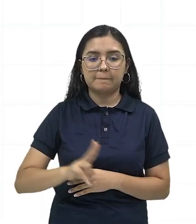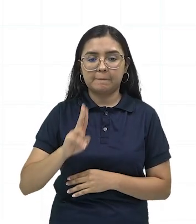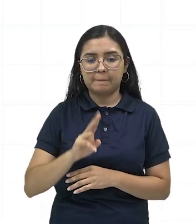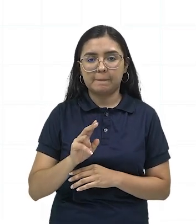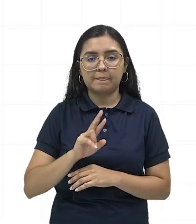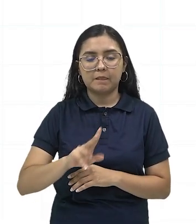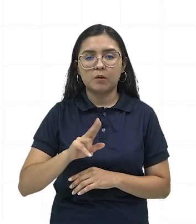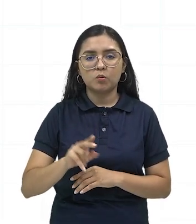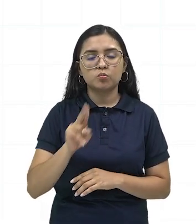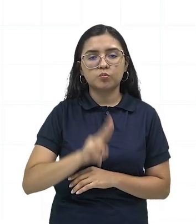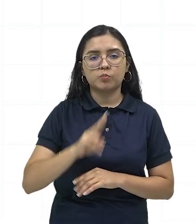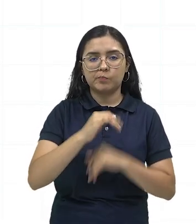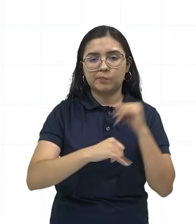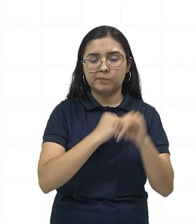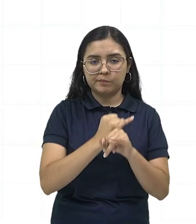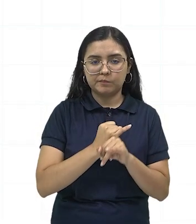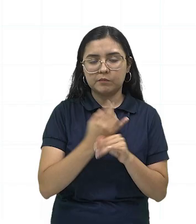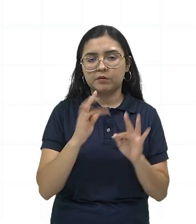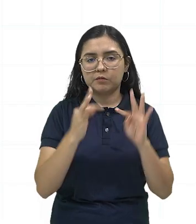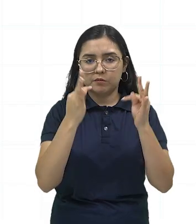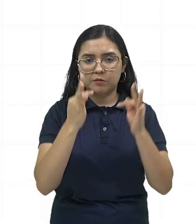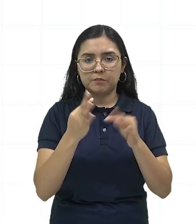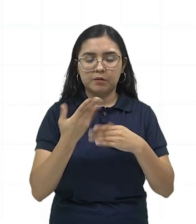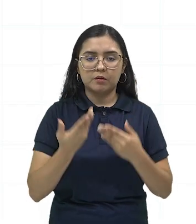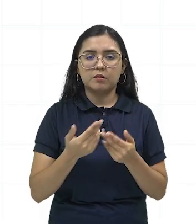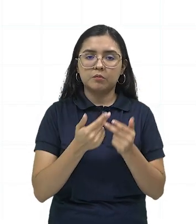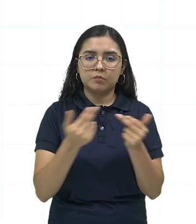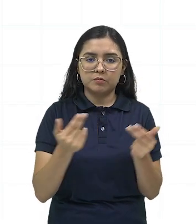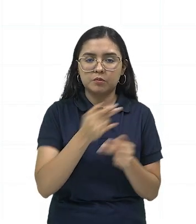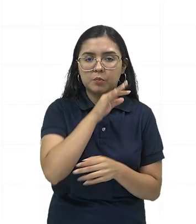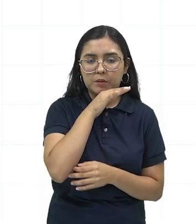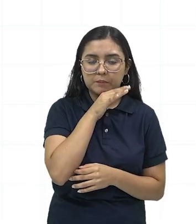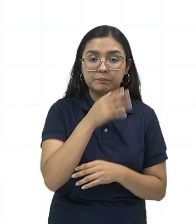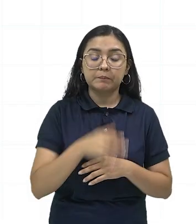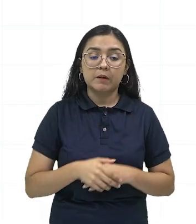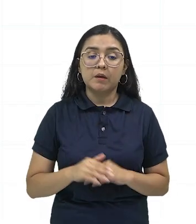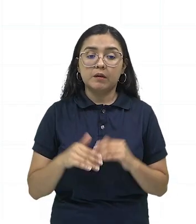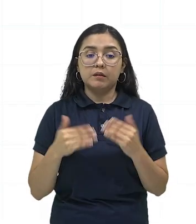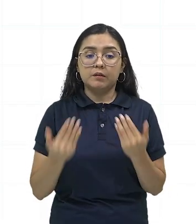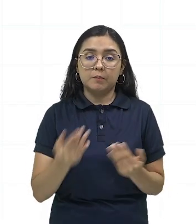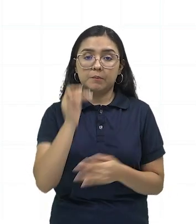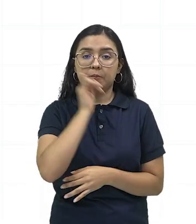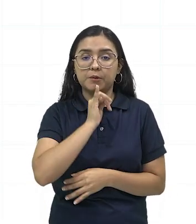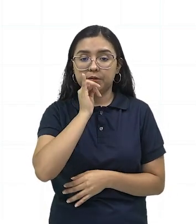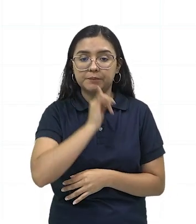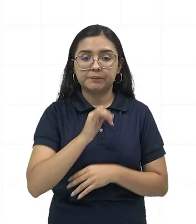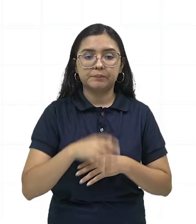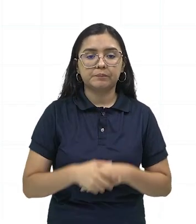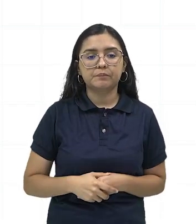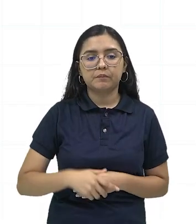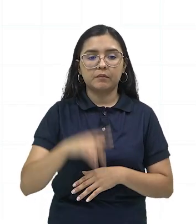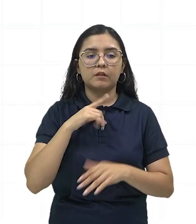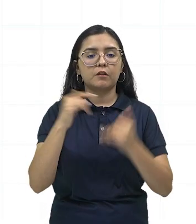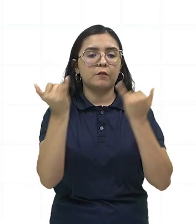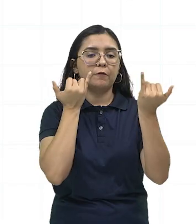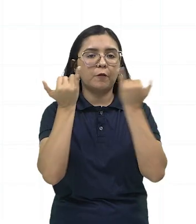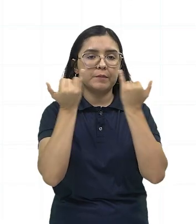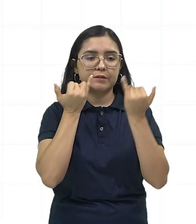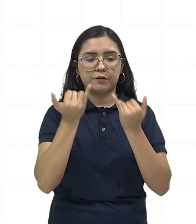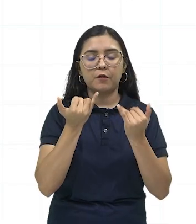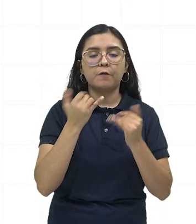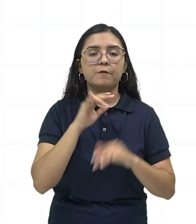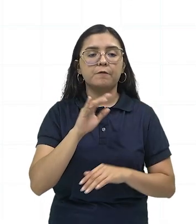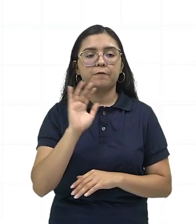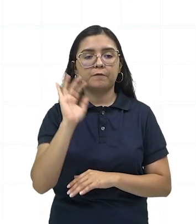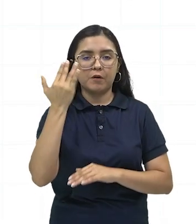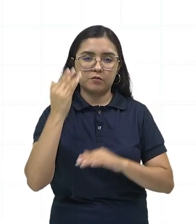utilizá-las para o mal, né? Para coisas que não são lícitas. Por exemplo, a disseminação de informações